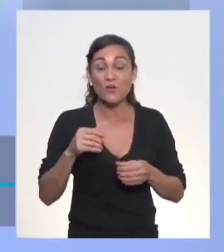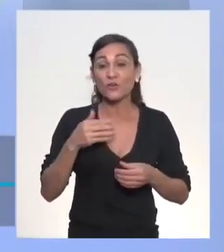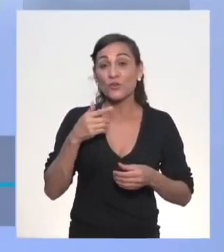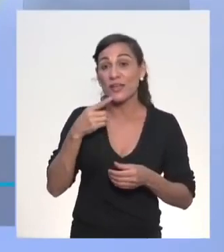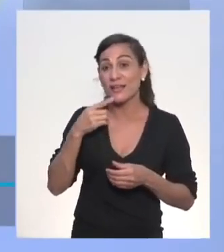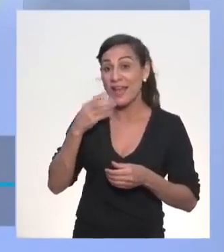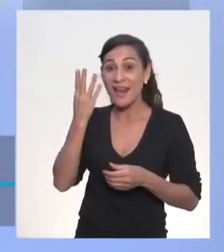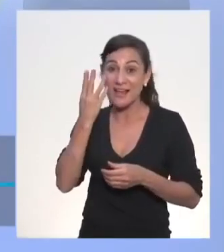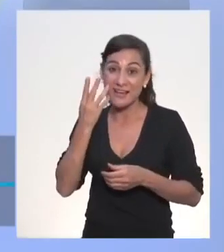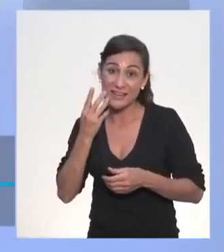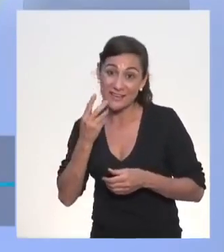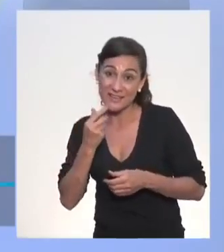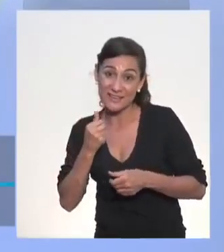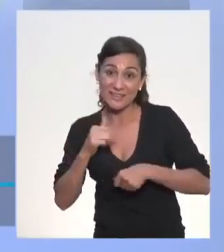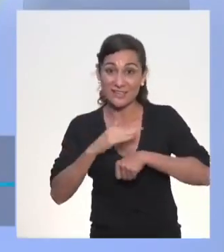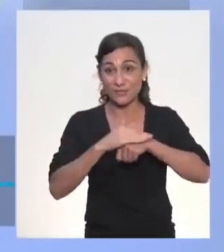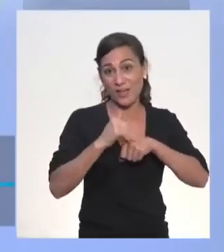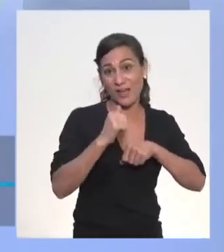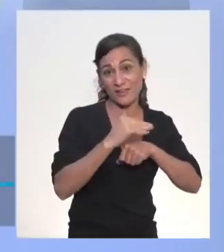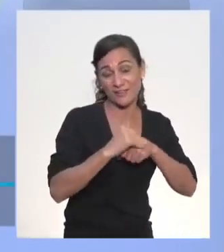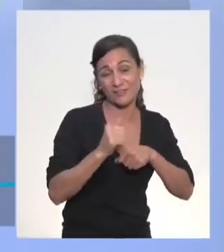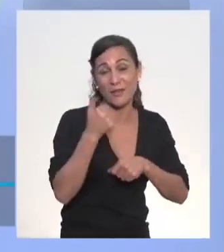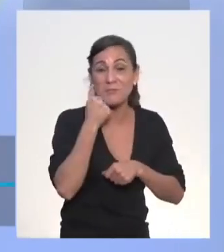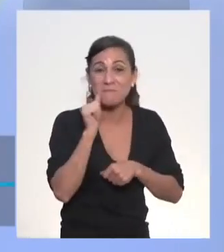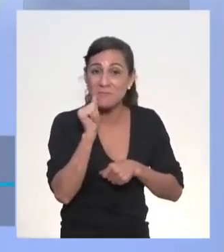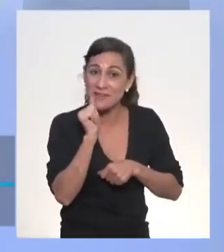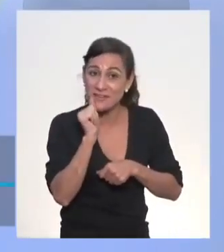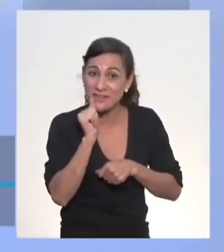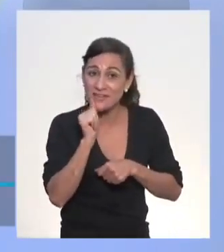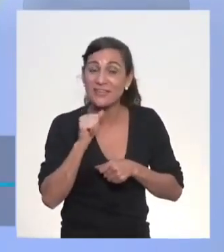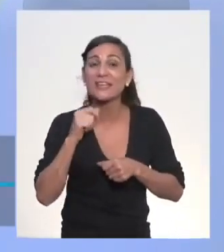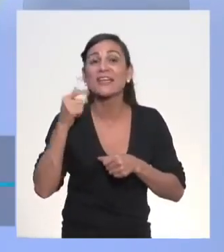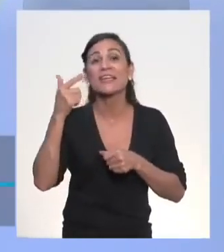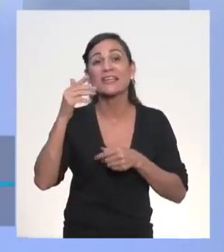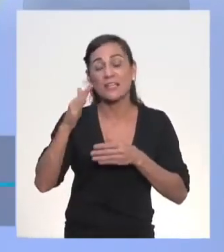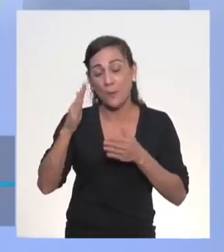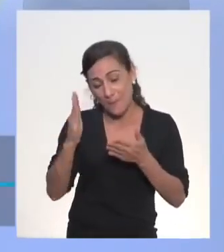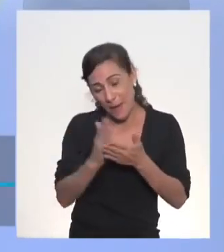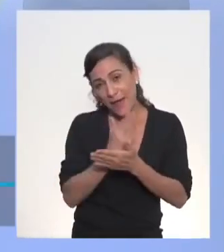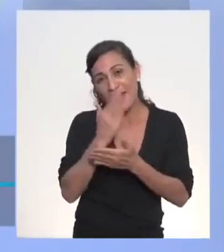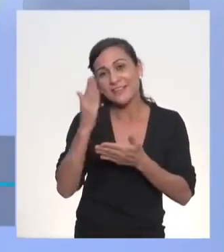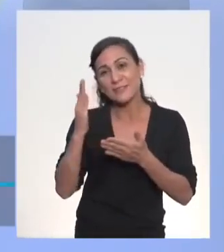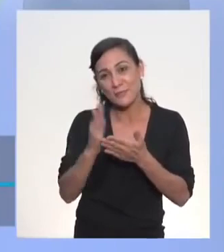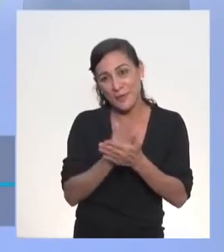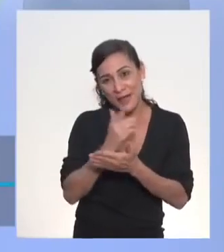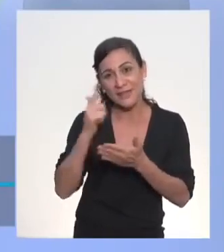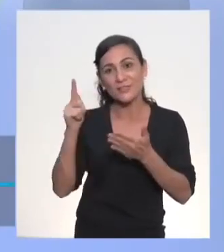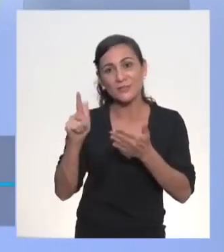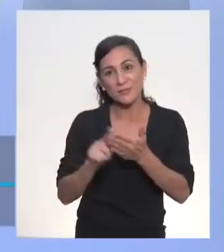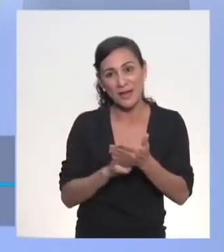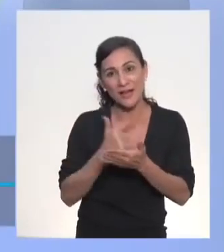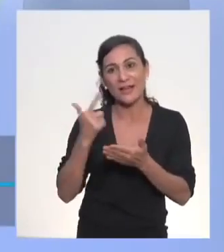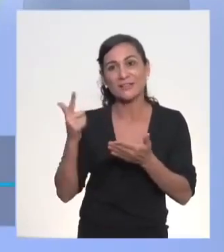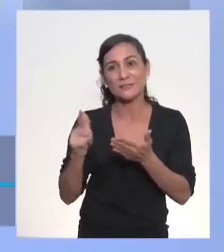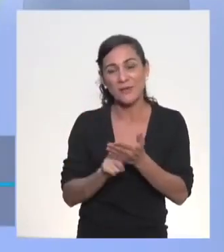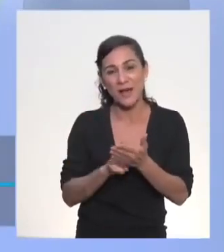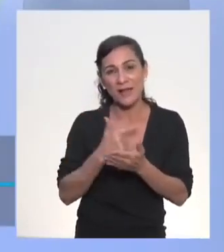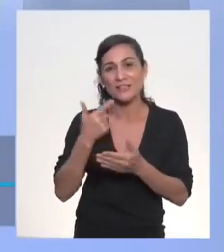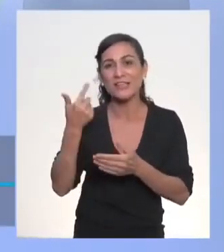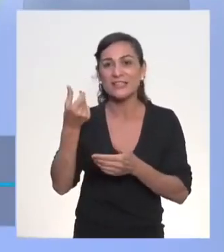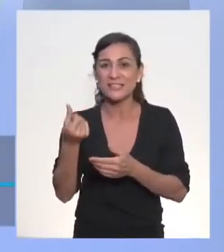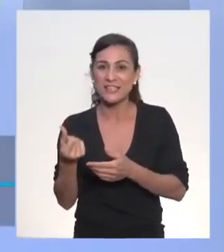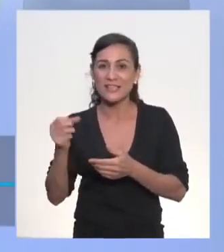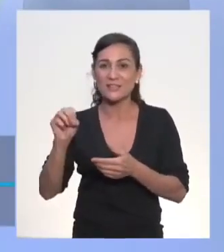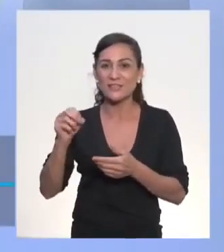que a mãe dele teve com ele, e o narrador escrevendo isso. Páginas se passam. 6, 7 páginas depois,